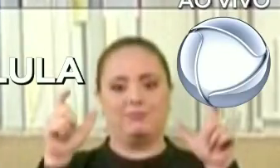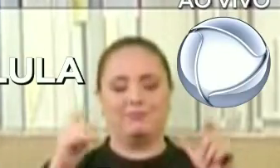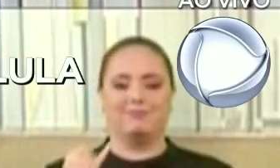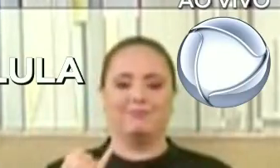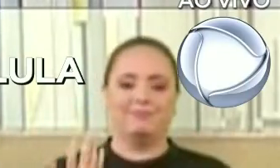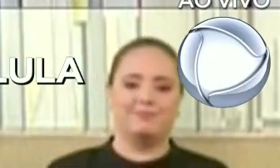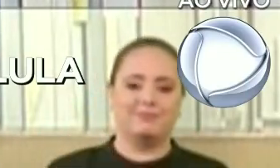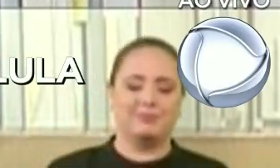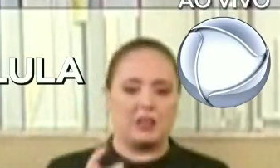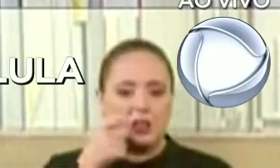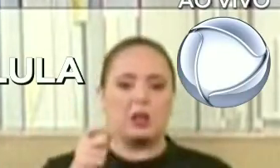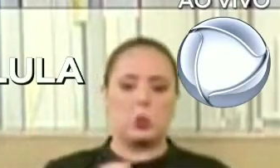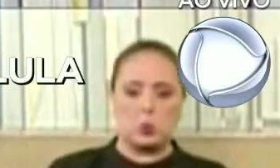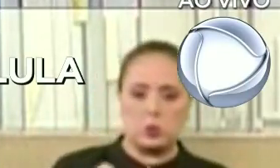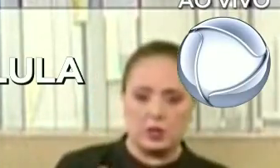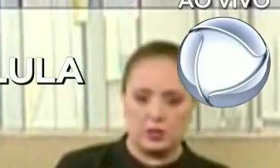ouvi-la.